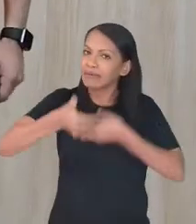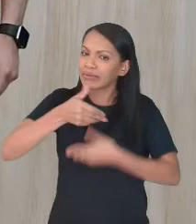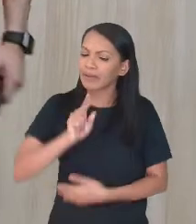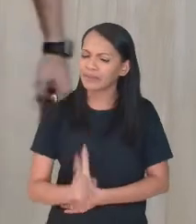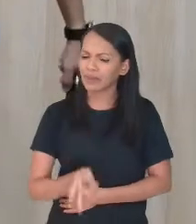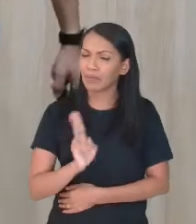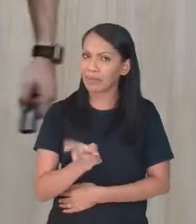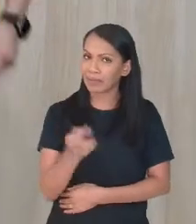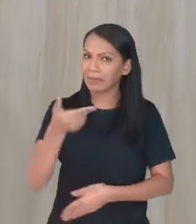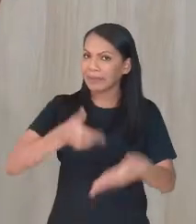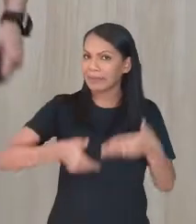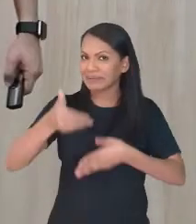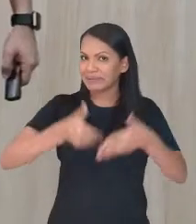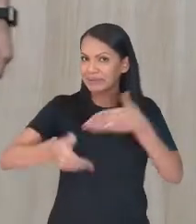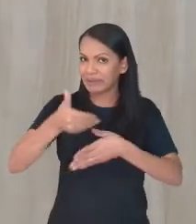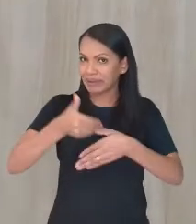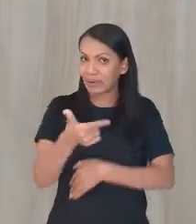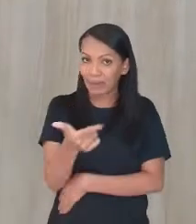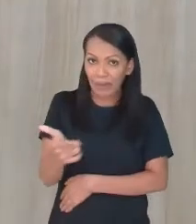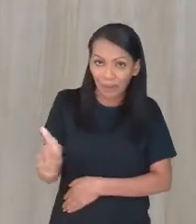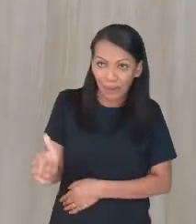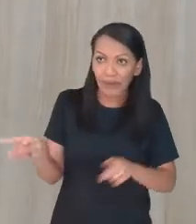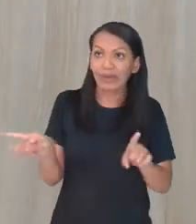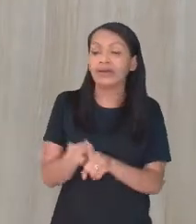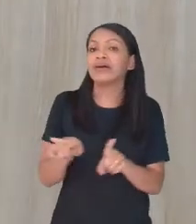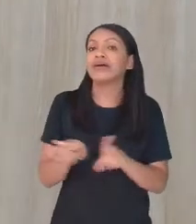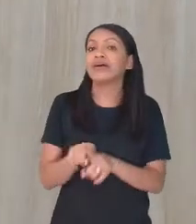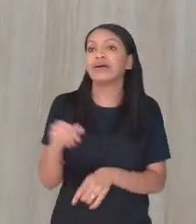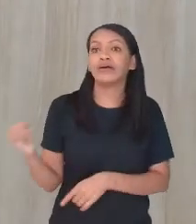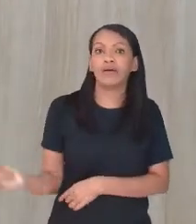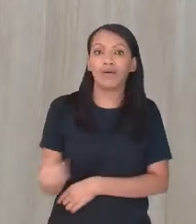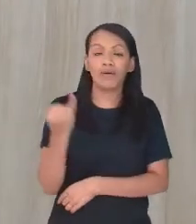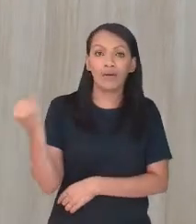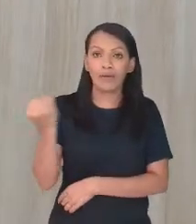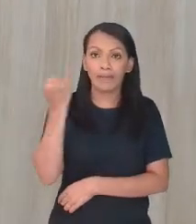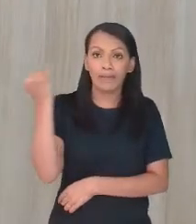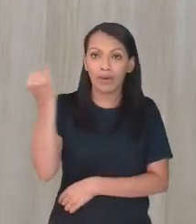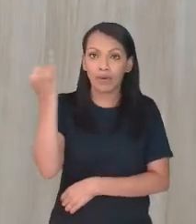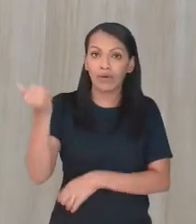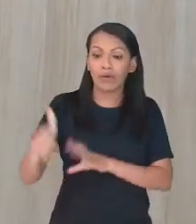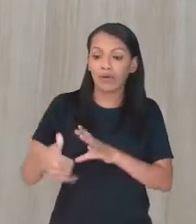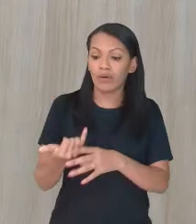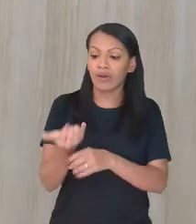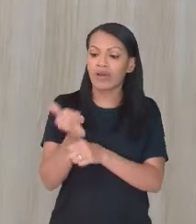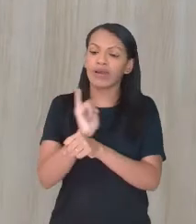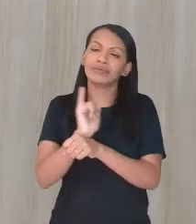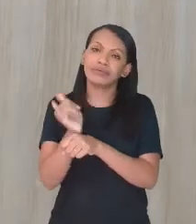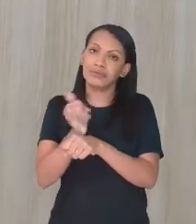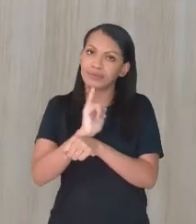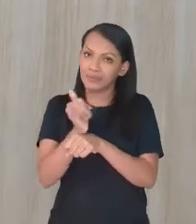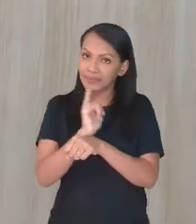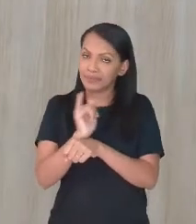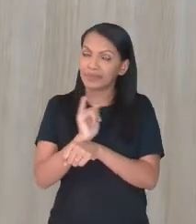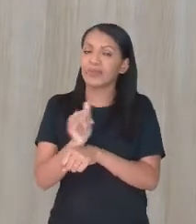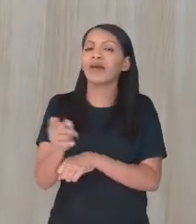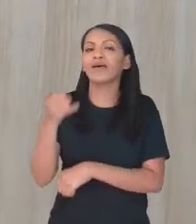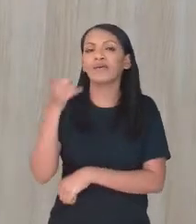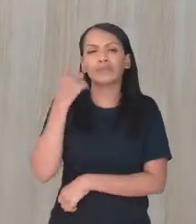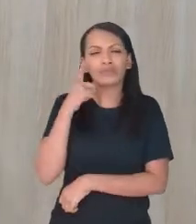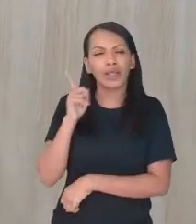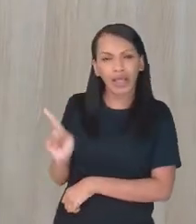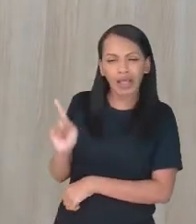ativamente das nossas aulas. E outro recadinho bastante importante é em relação ao nosso canal no YouTube, tá? Lá é um